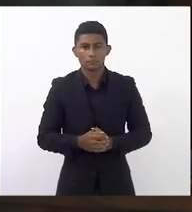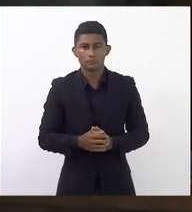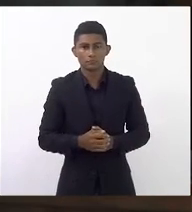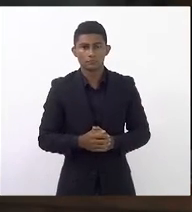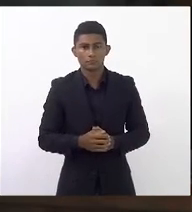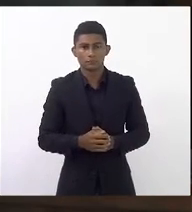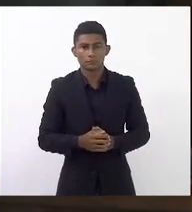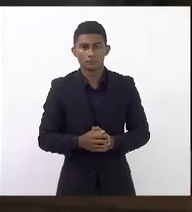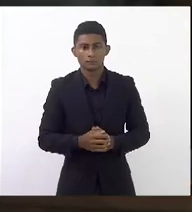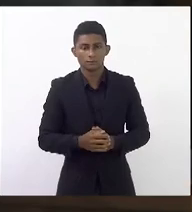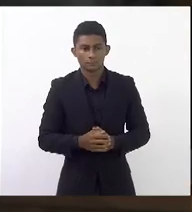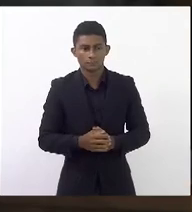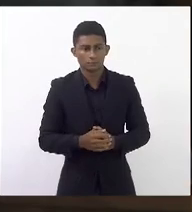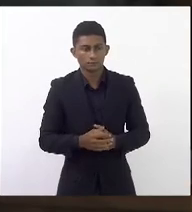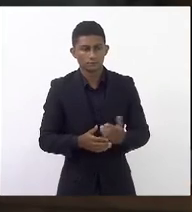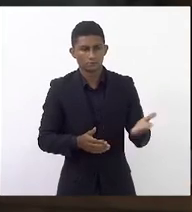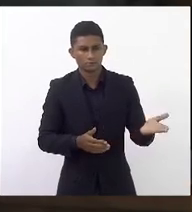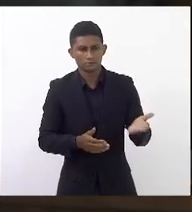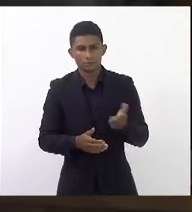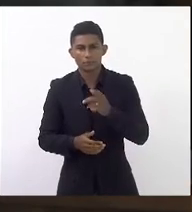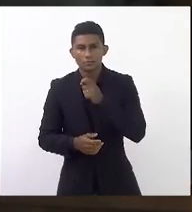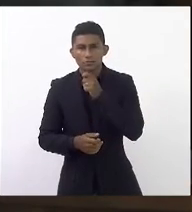Se dirigindo ao microfone, por gentileza.